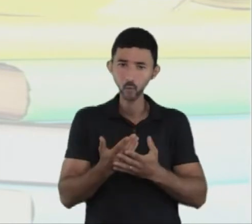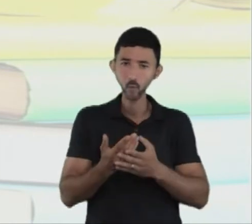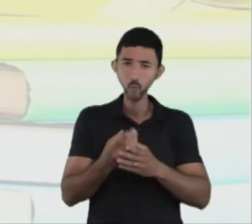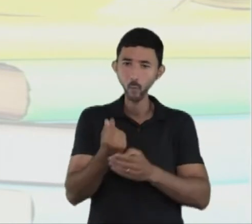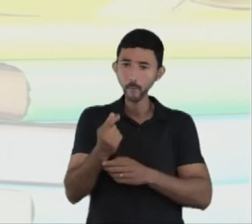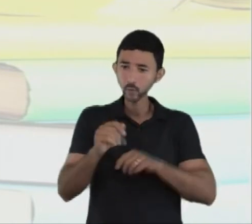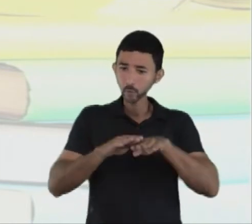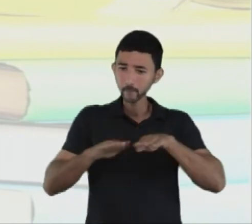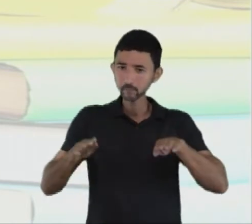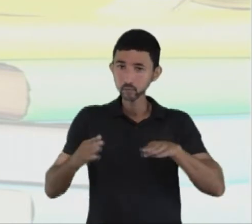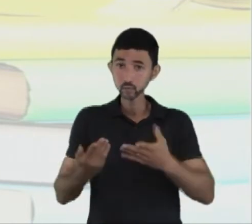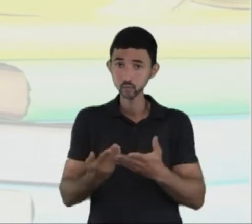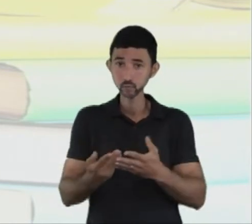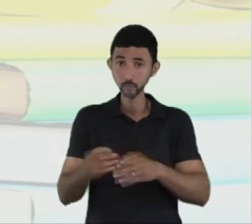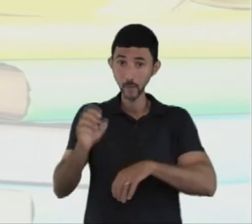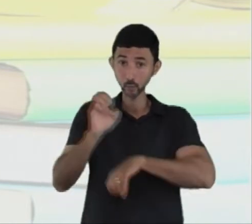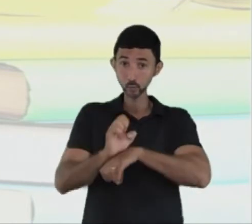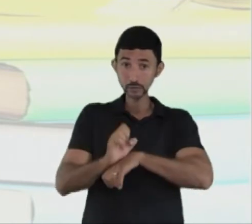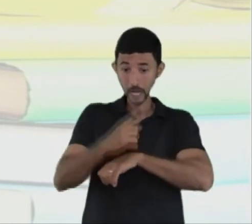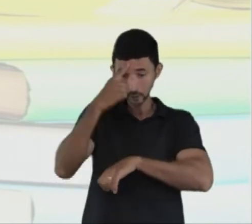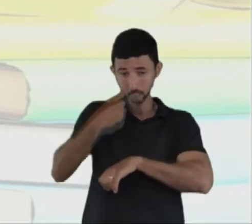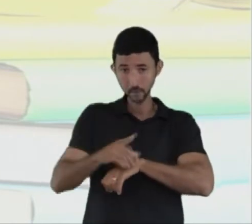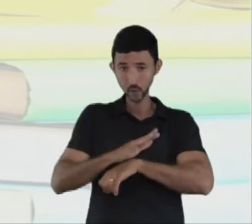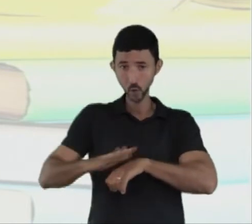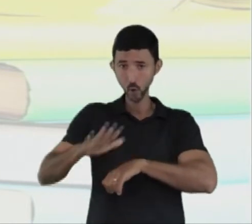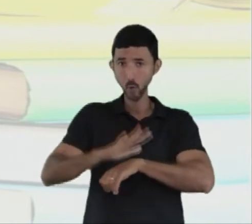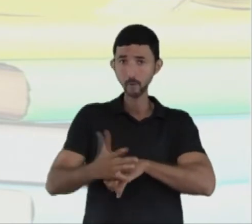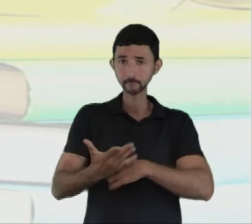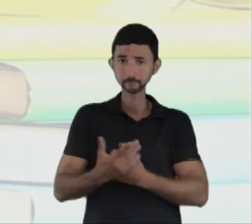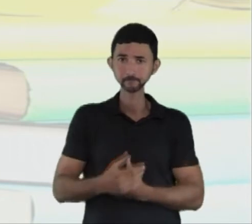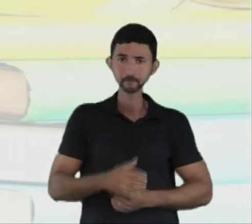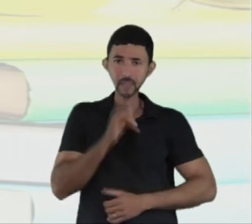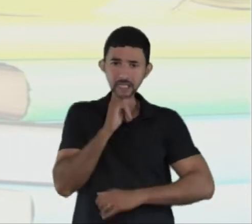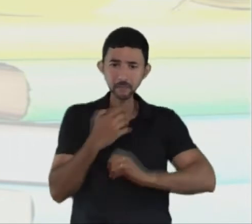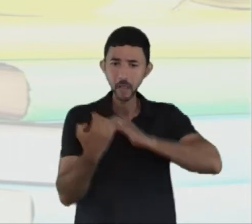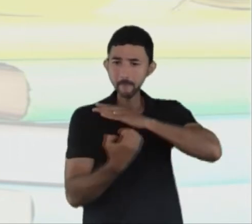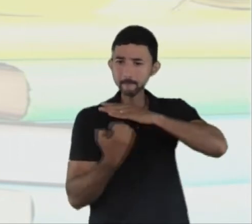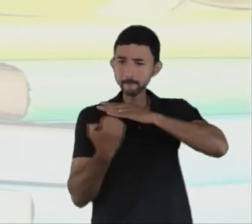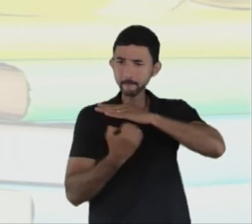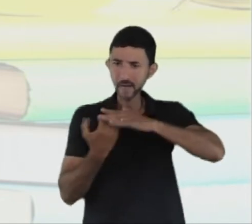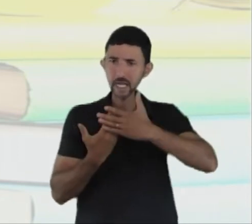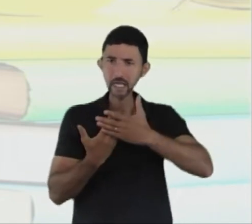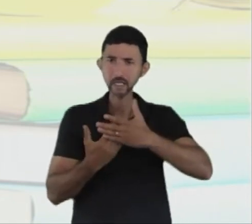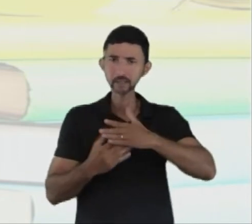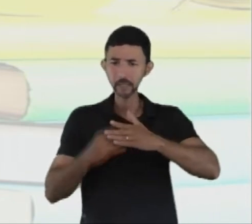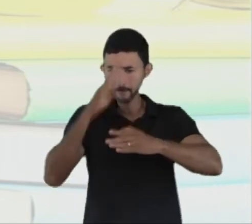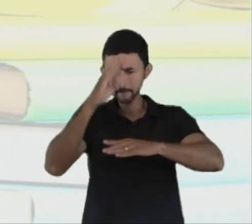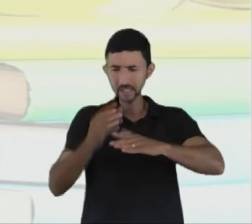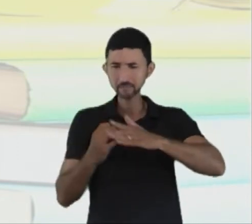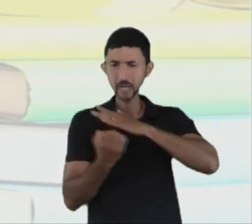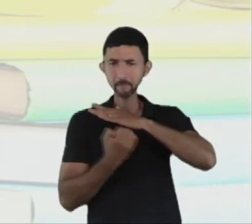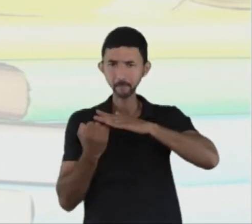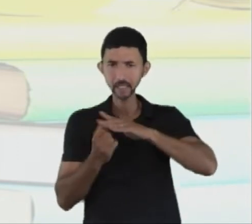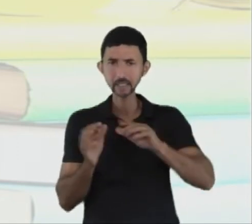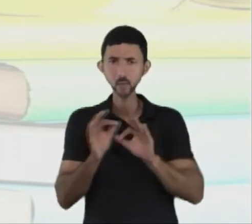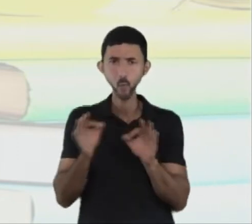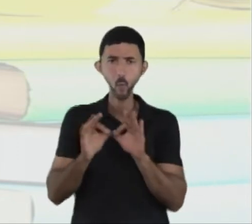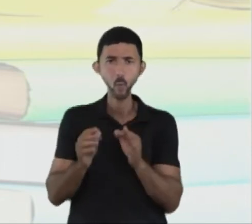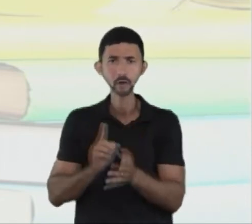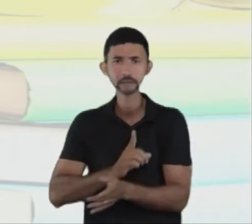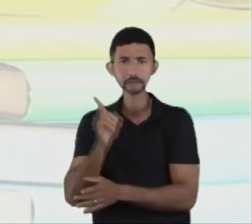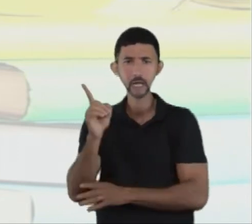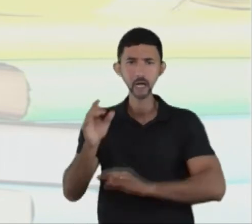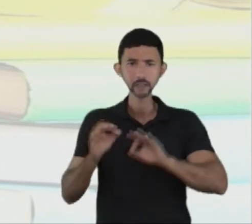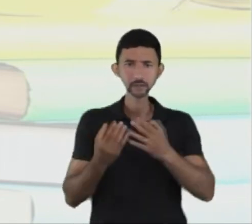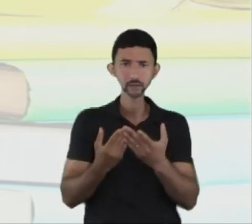planificada, o Estado toma conta de tudo. As empresas, as principais empresas, hoje as empresas estratégicas na China,